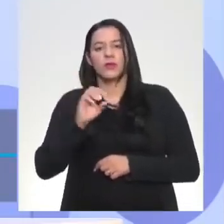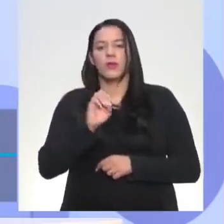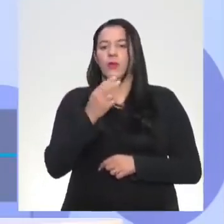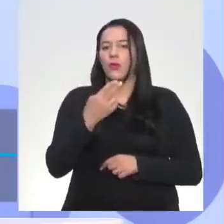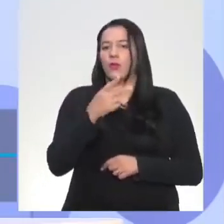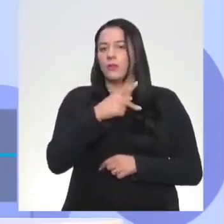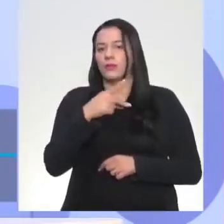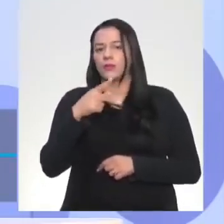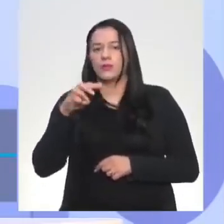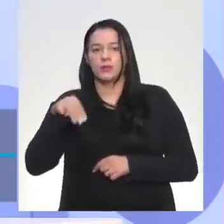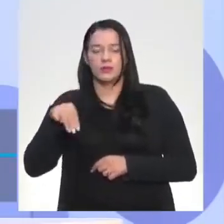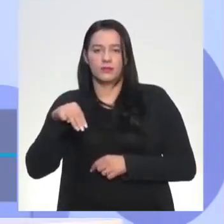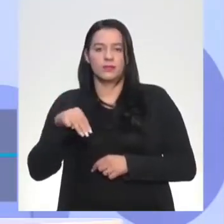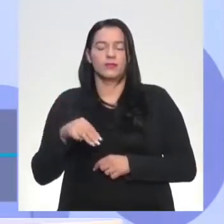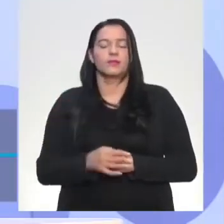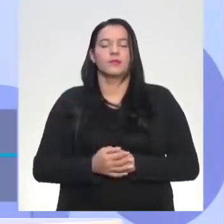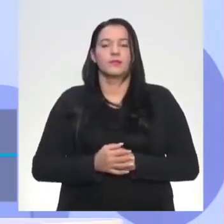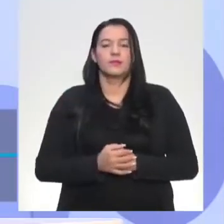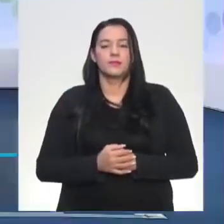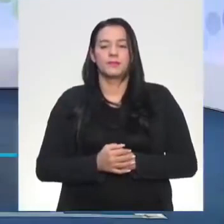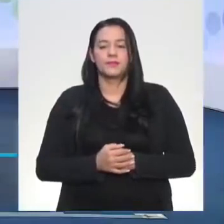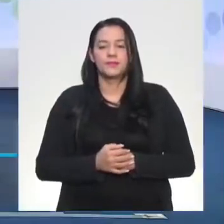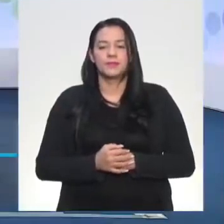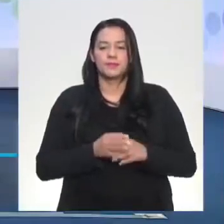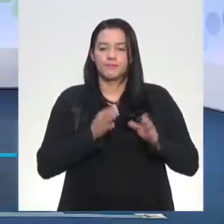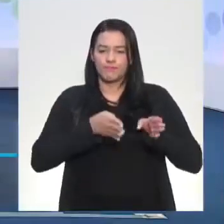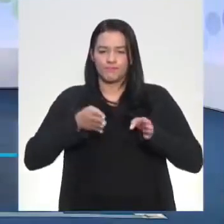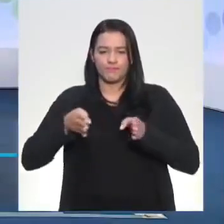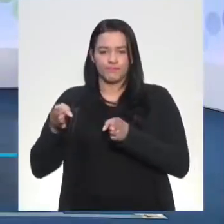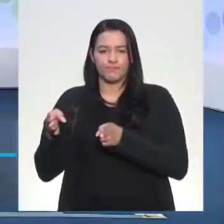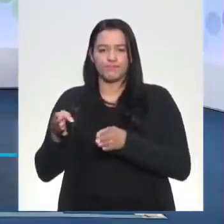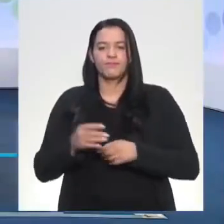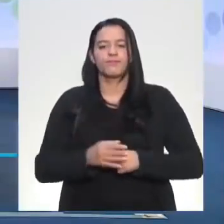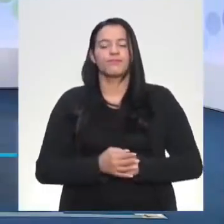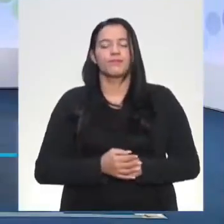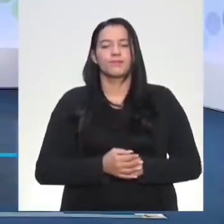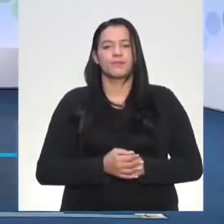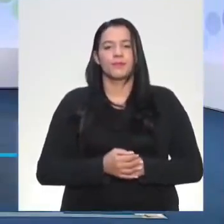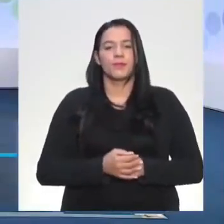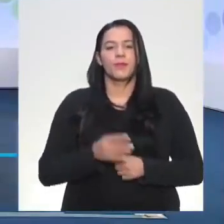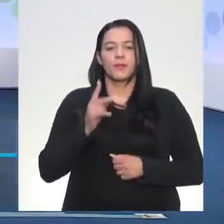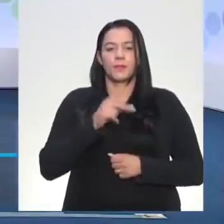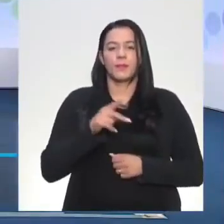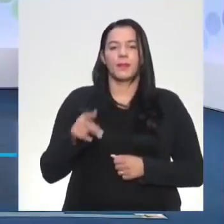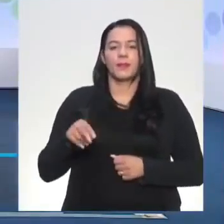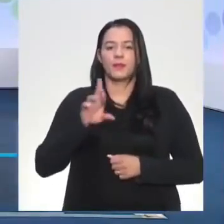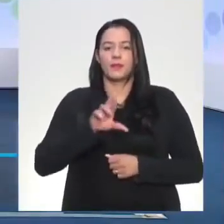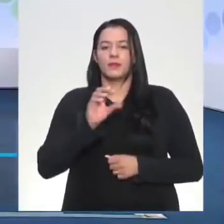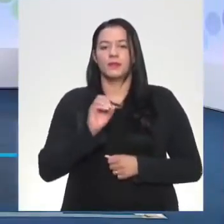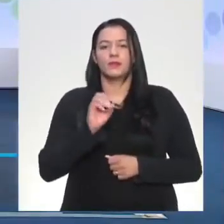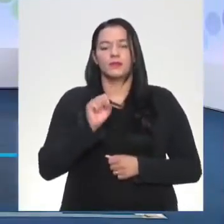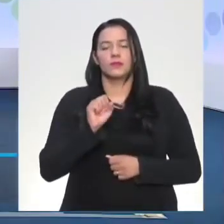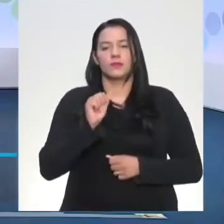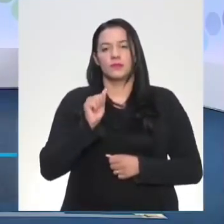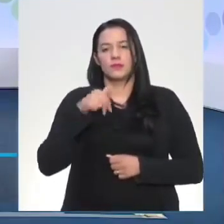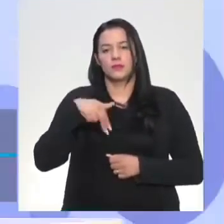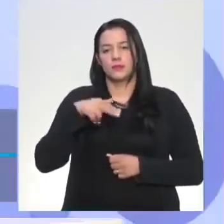ou PM. Legal, tá? olha Exatamente aí, que show. nessa Muito bom, ordem. muito Tá? bom. Professora Rosana, os segmentos